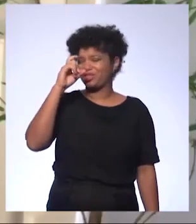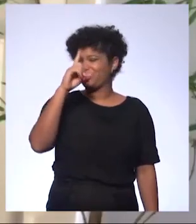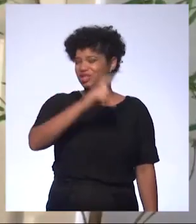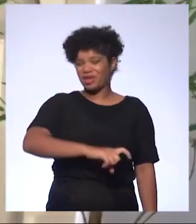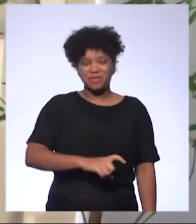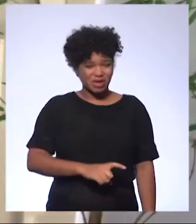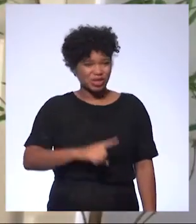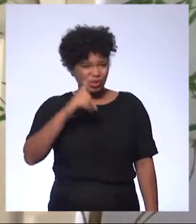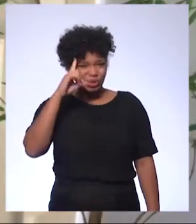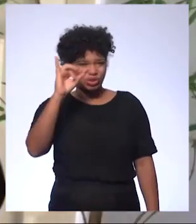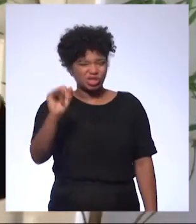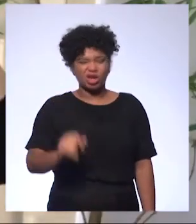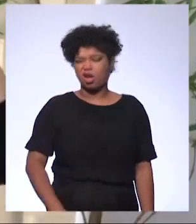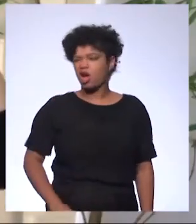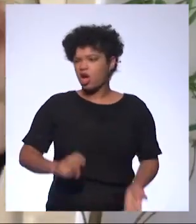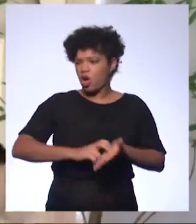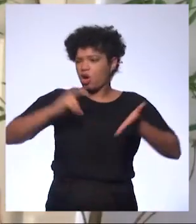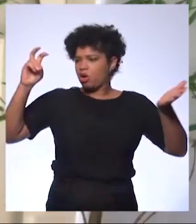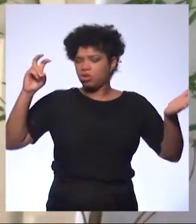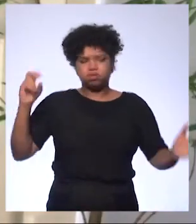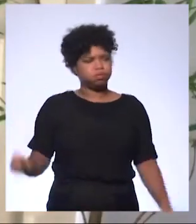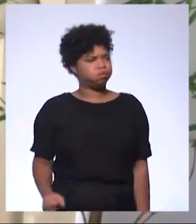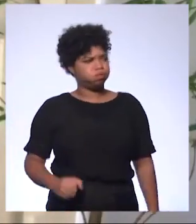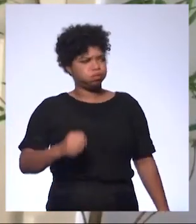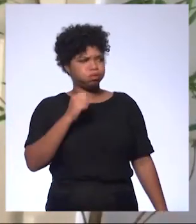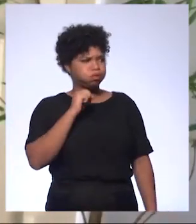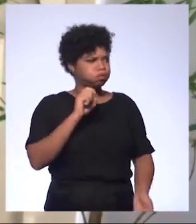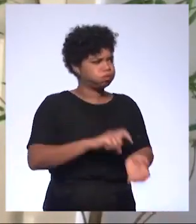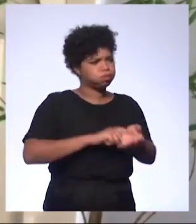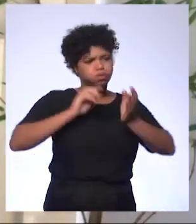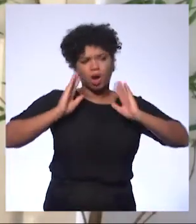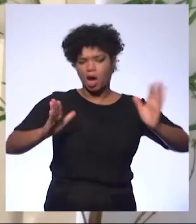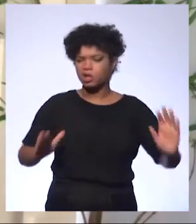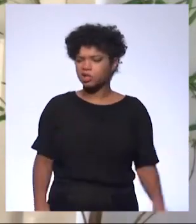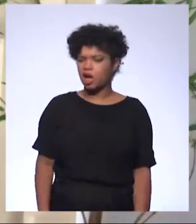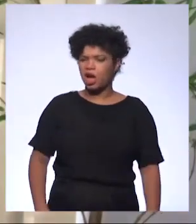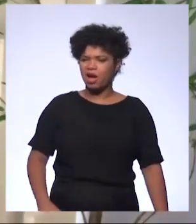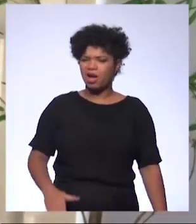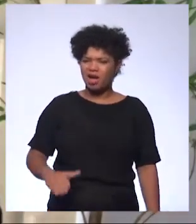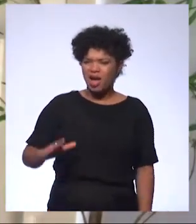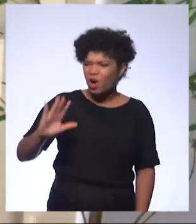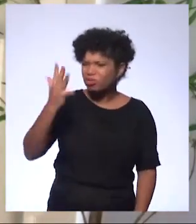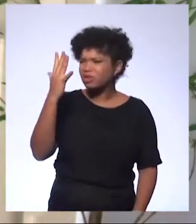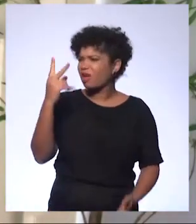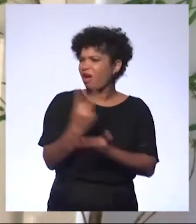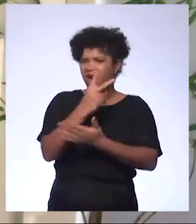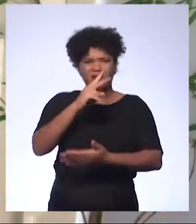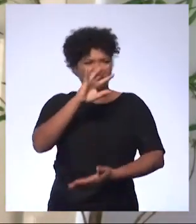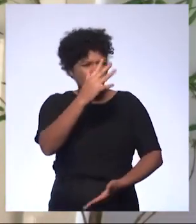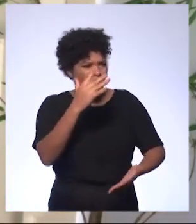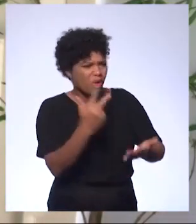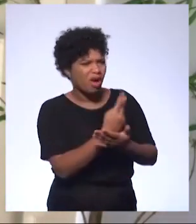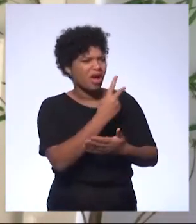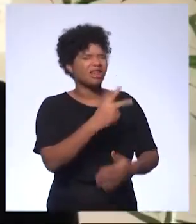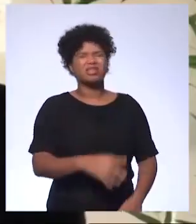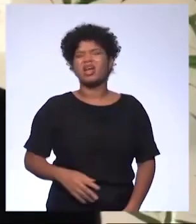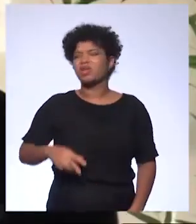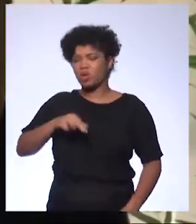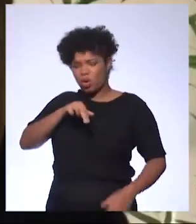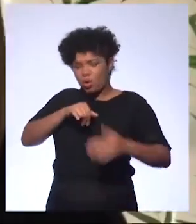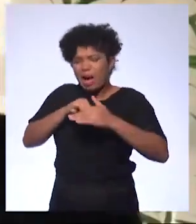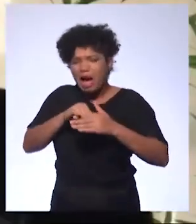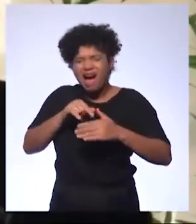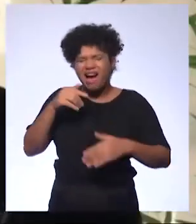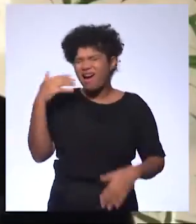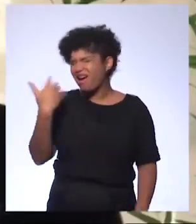acordou mal-humorado, que parece que tudo dava errado, que, sabe, nada ia pra frente, tudo truncado, até bater o dedo